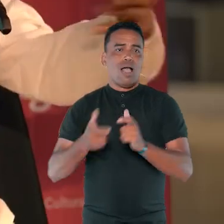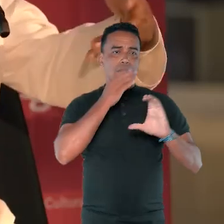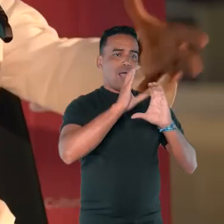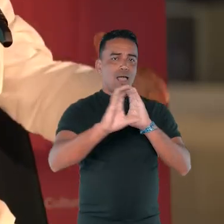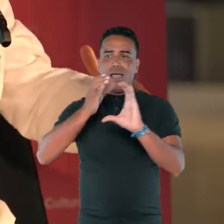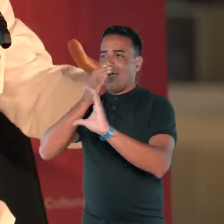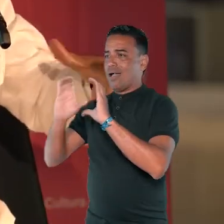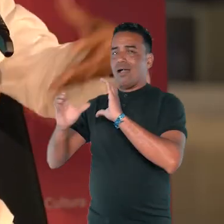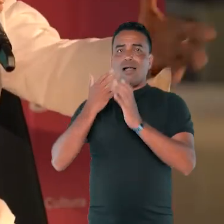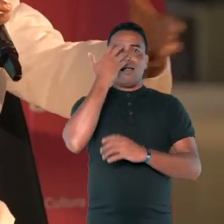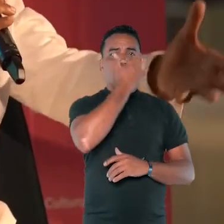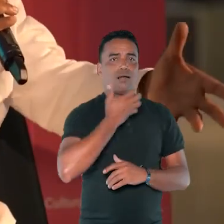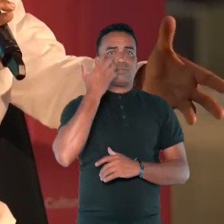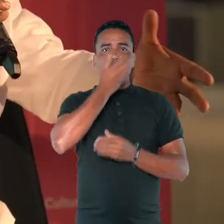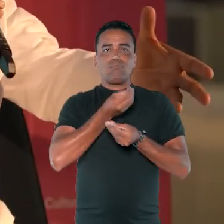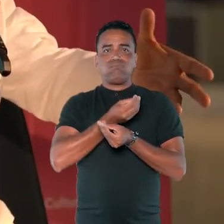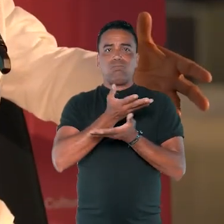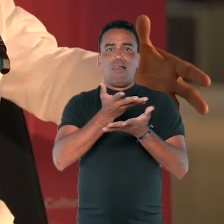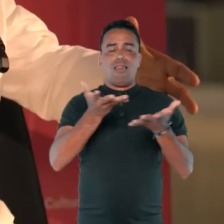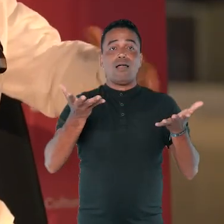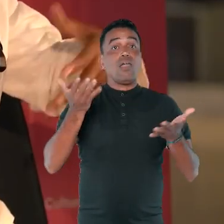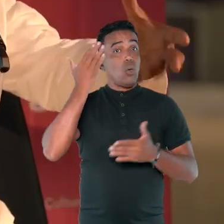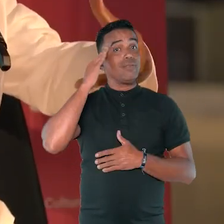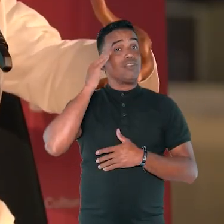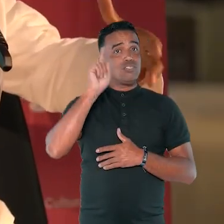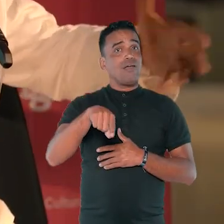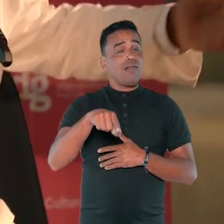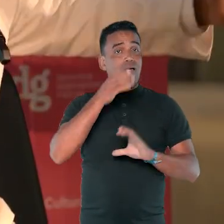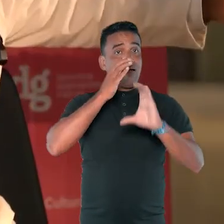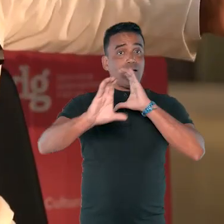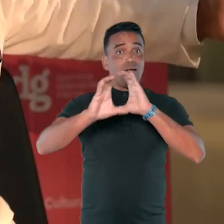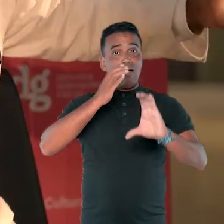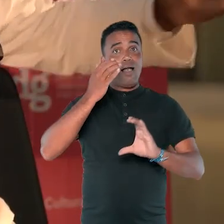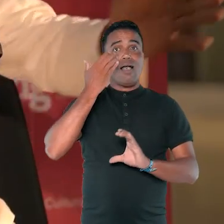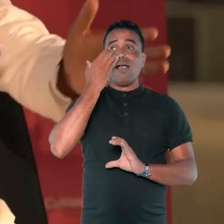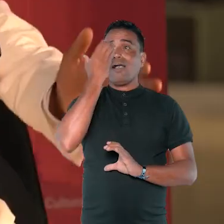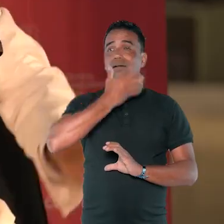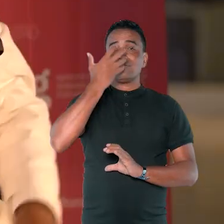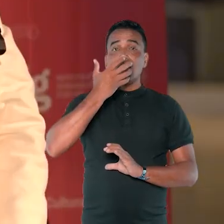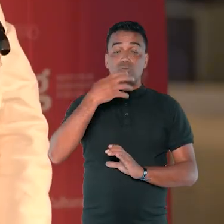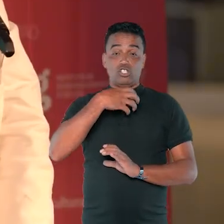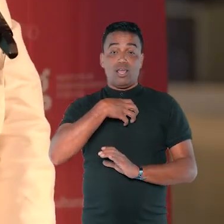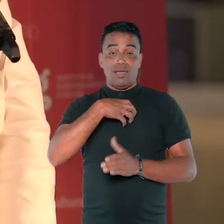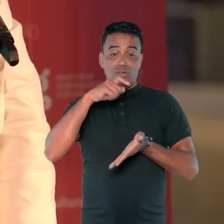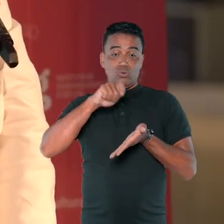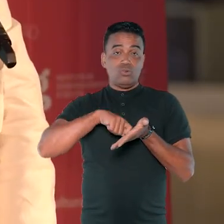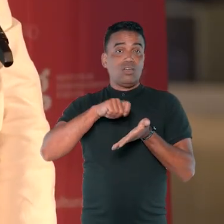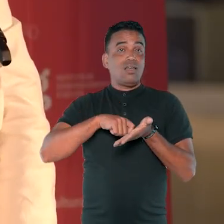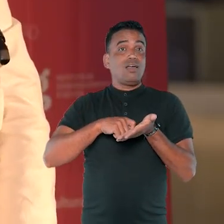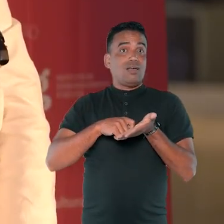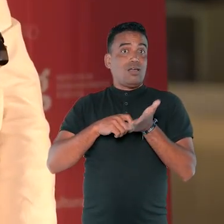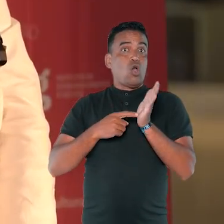canção como, e eu entendi que era isso que ele estava dizendo, a canção como ele tinha feito até naquele momento,